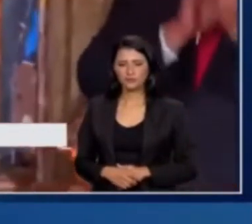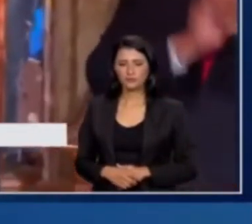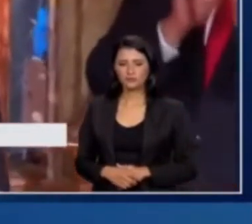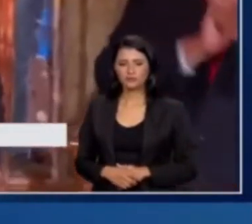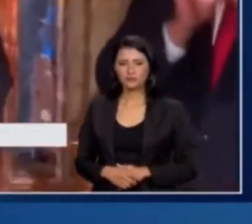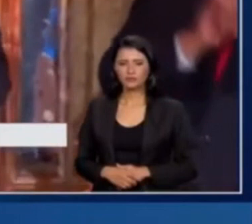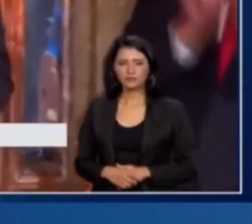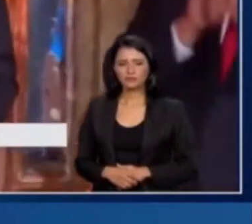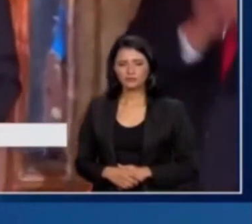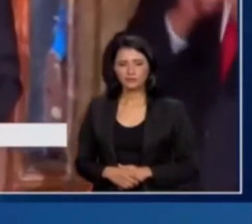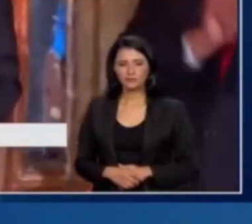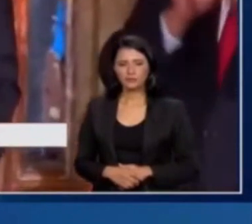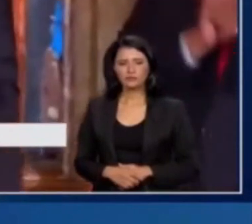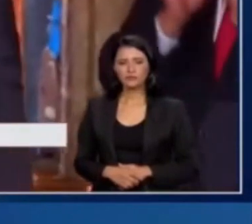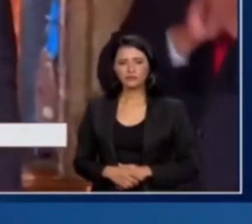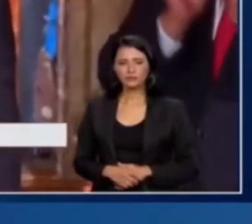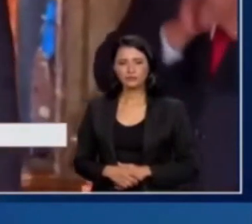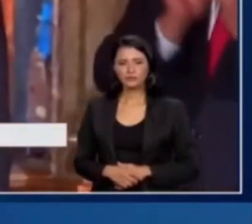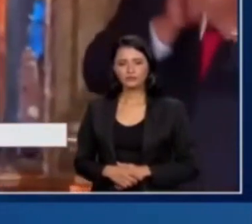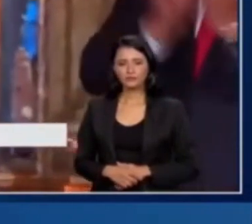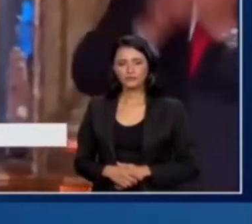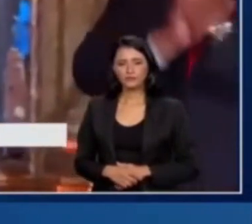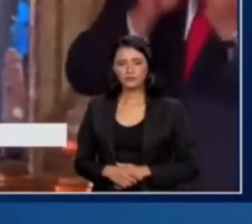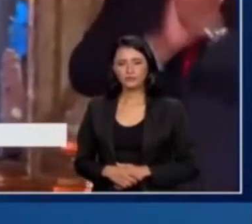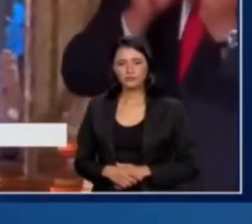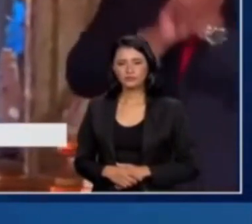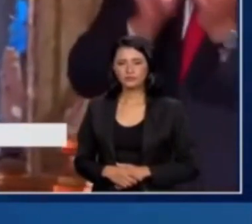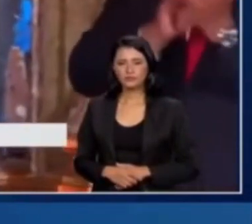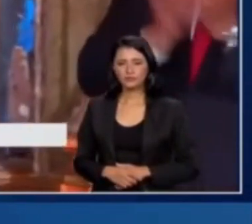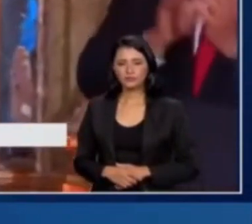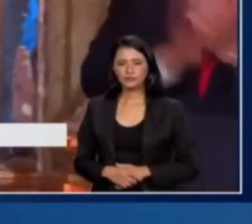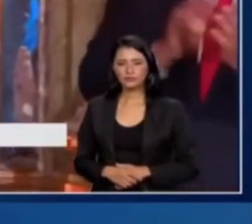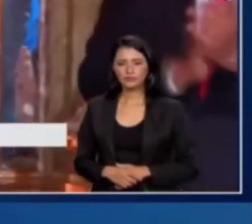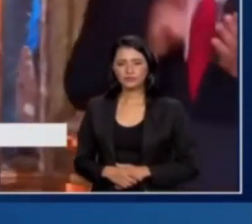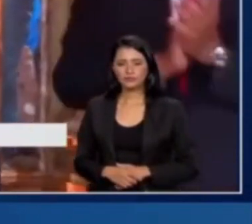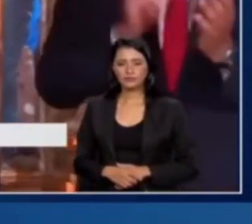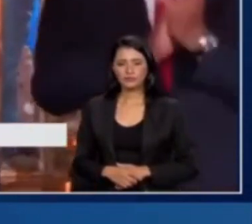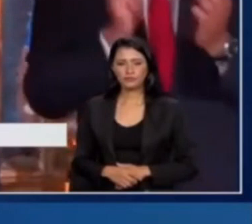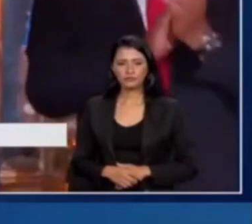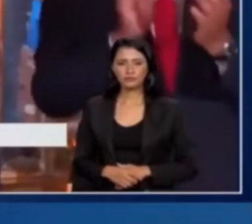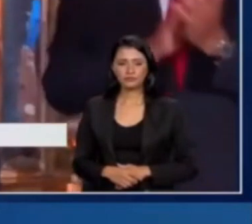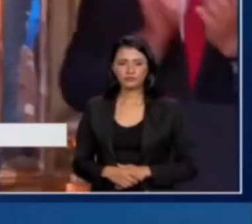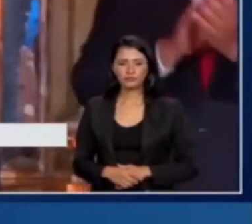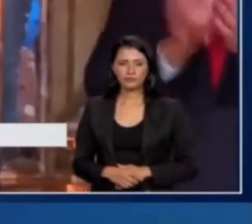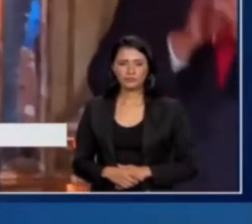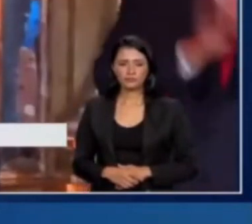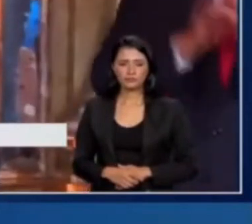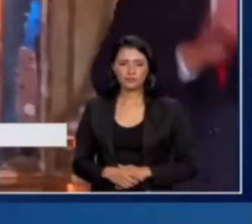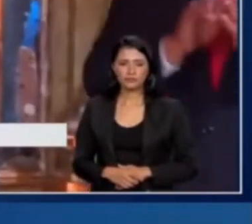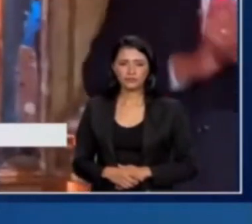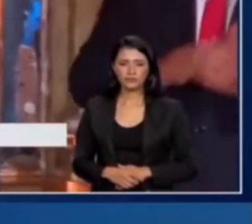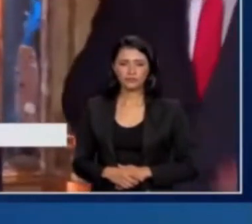outras coisas. Então, essa manifestação da extrema-direita, claro, portuguesa, claro que sempre